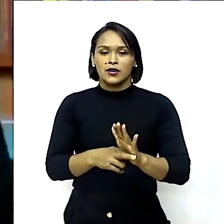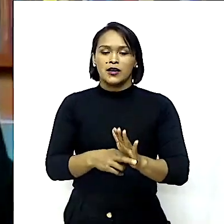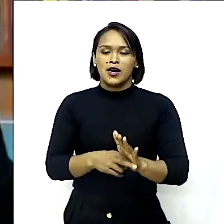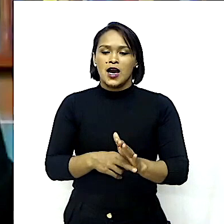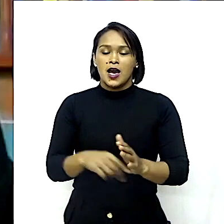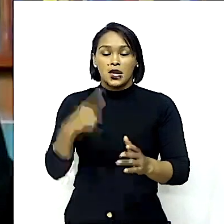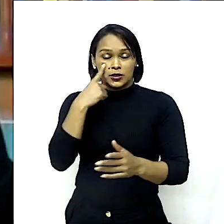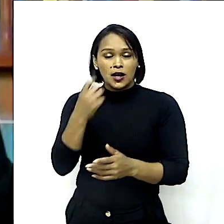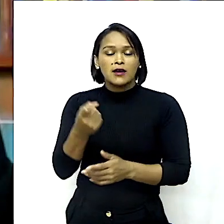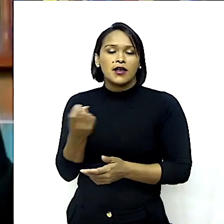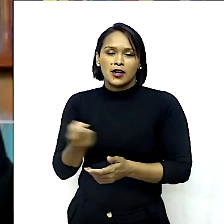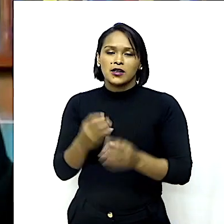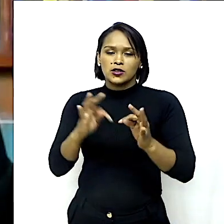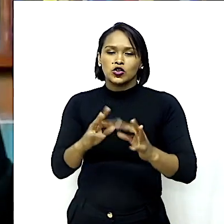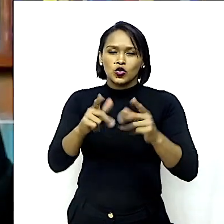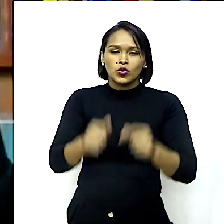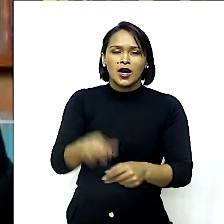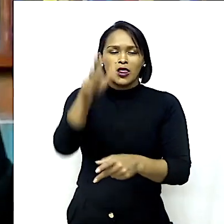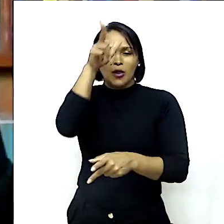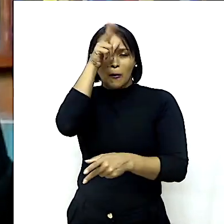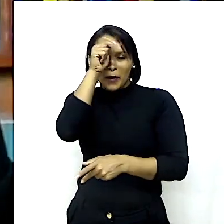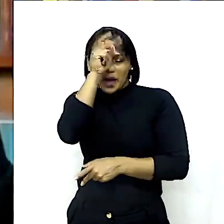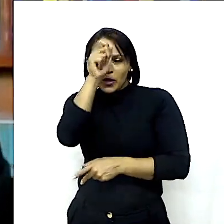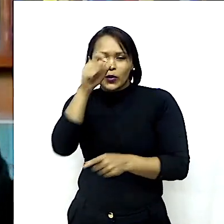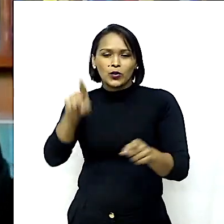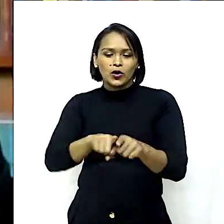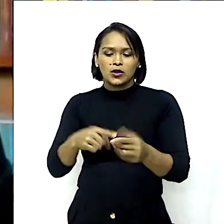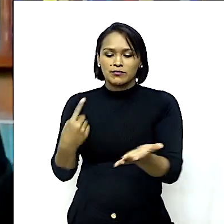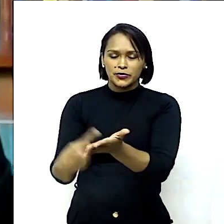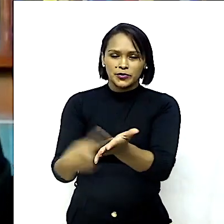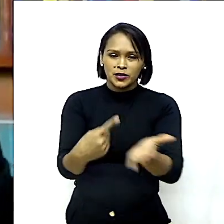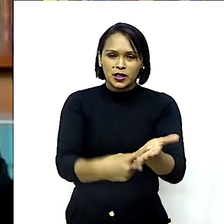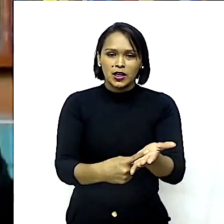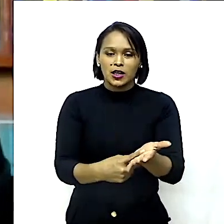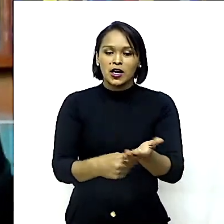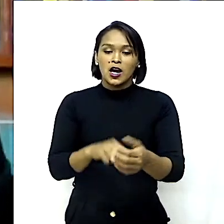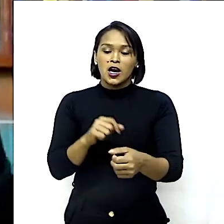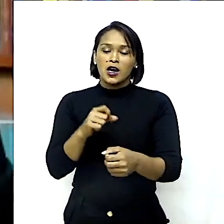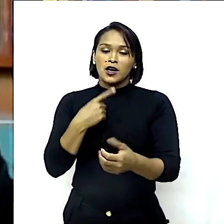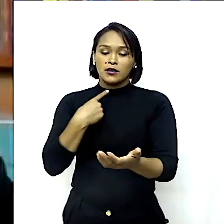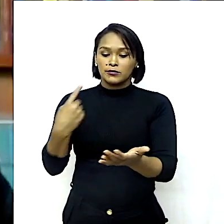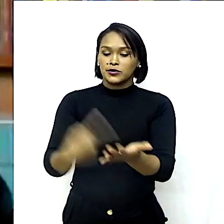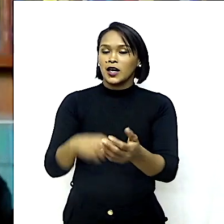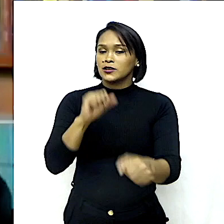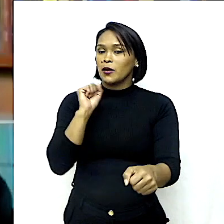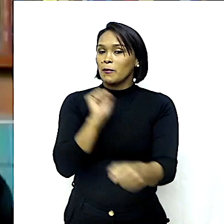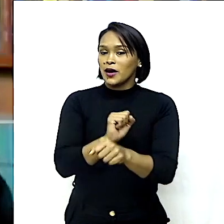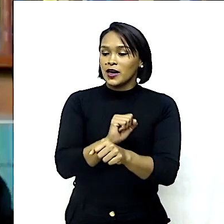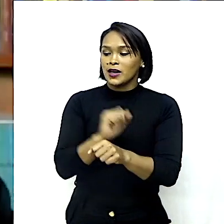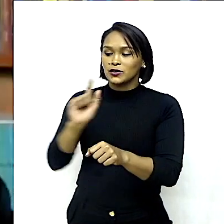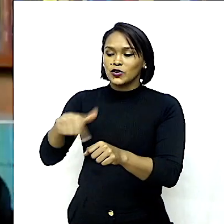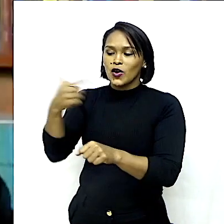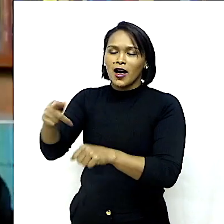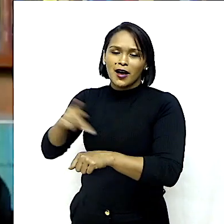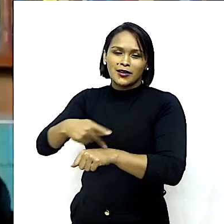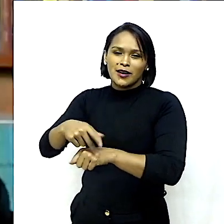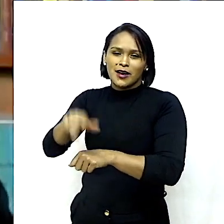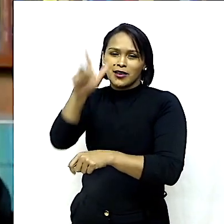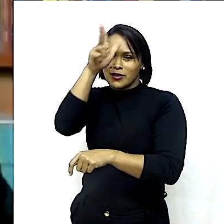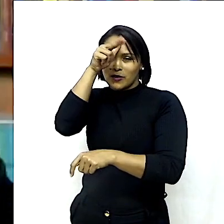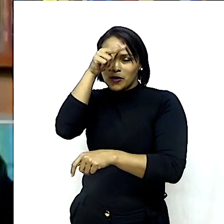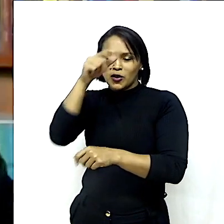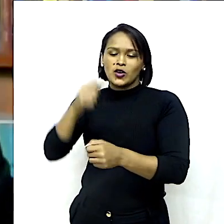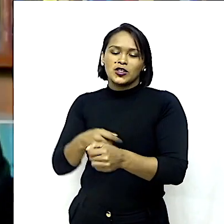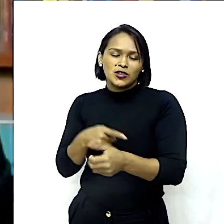todos eles Eu mencionei o caso do Peru em que nós negociamos esses acordos e os acordos estão parados no lado peruano nós estamos Insistindo muito com